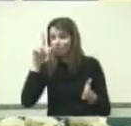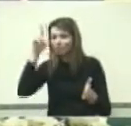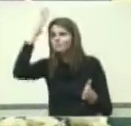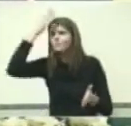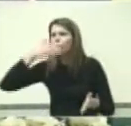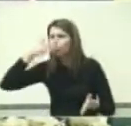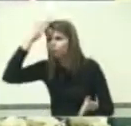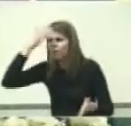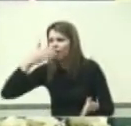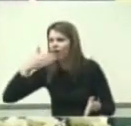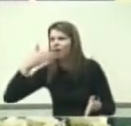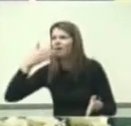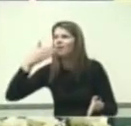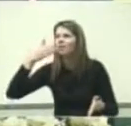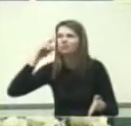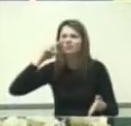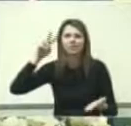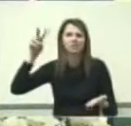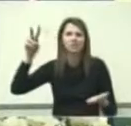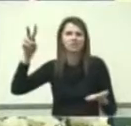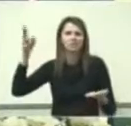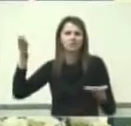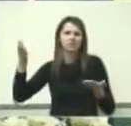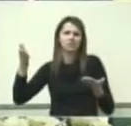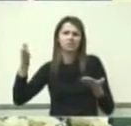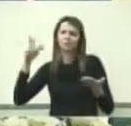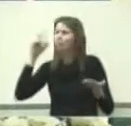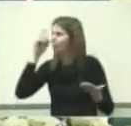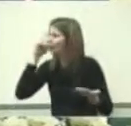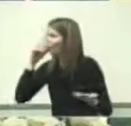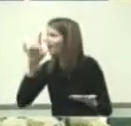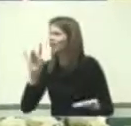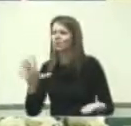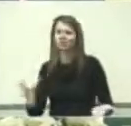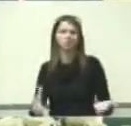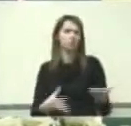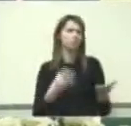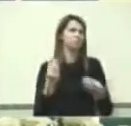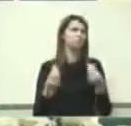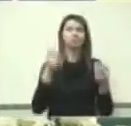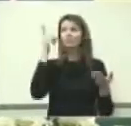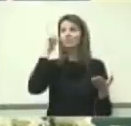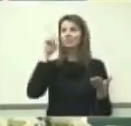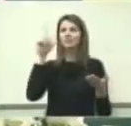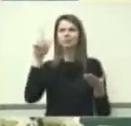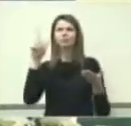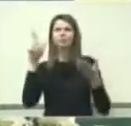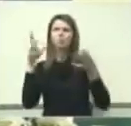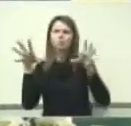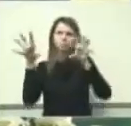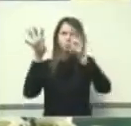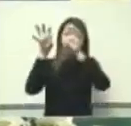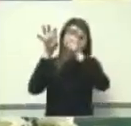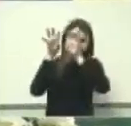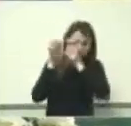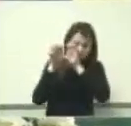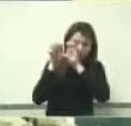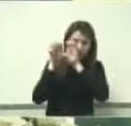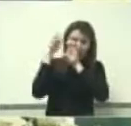além das dificuldades não consegue enxergar entre as nuvens